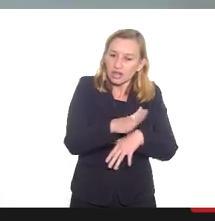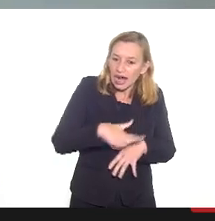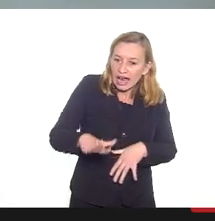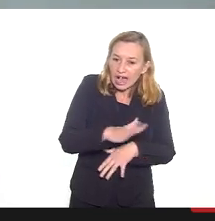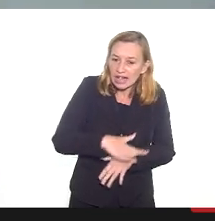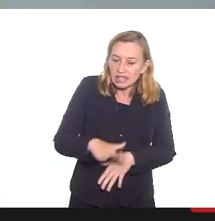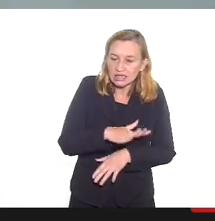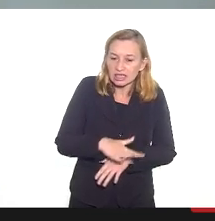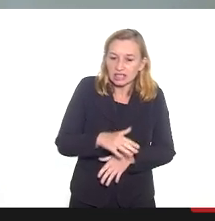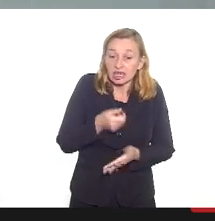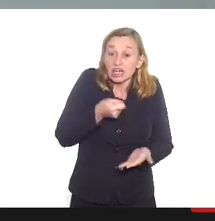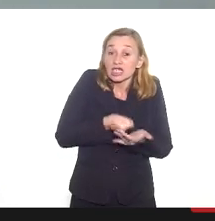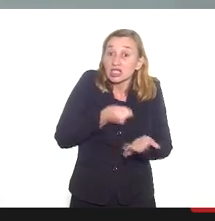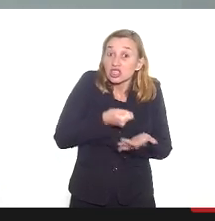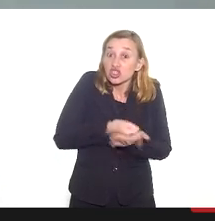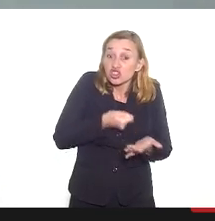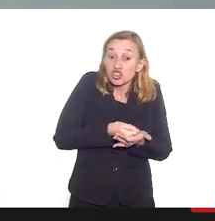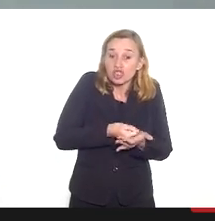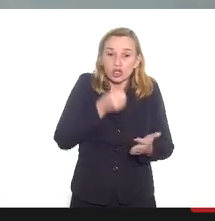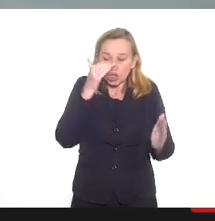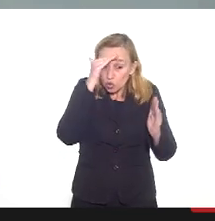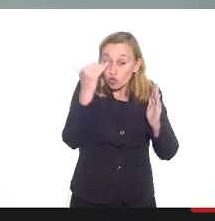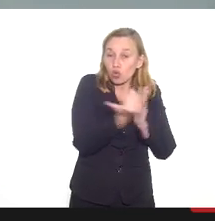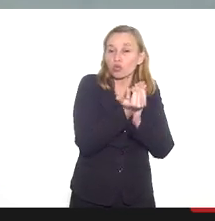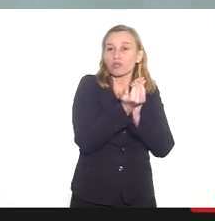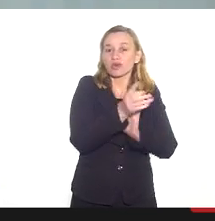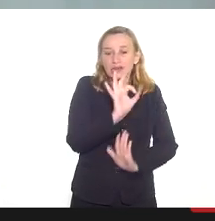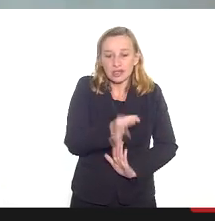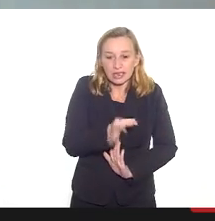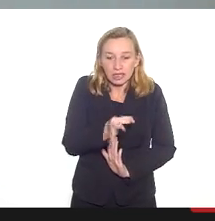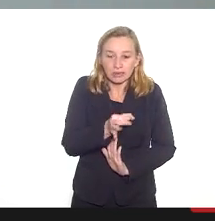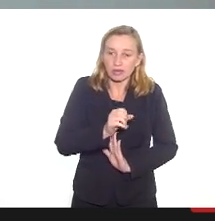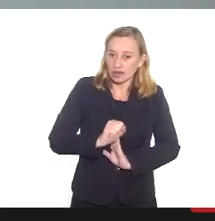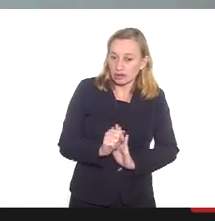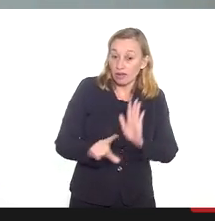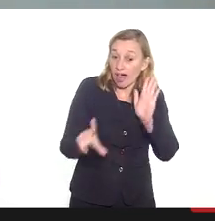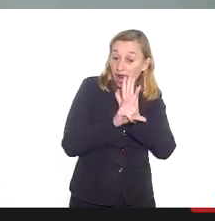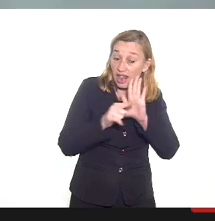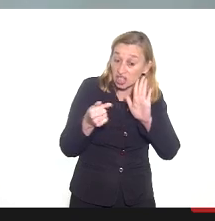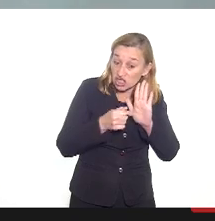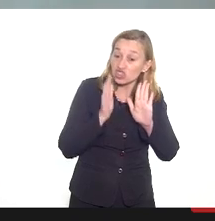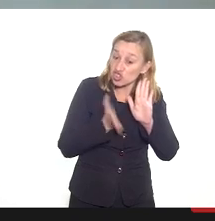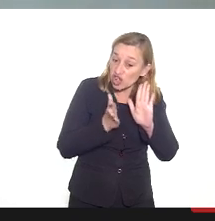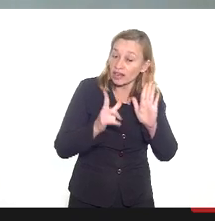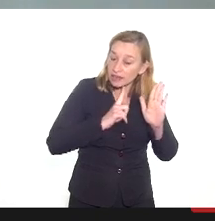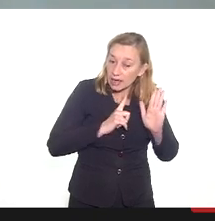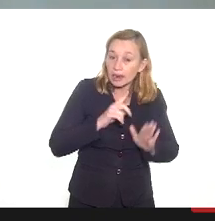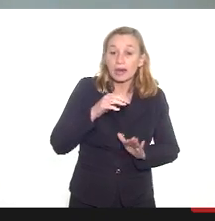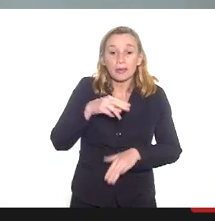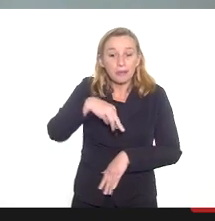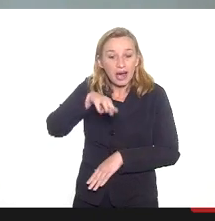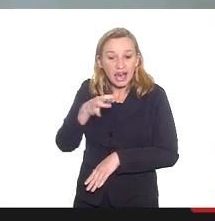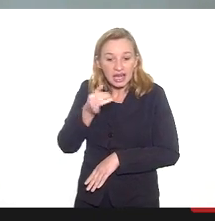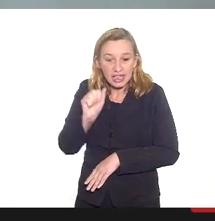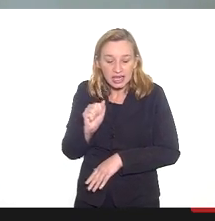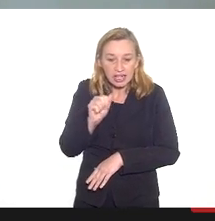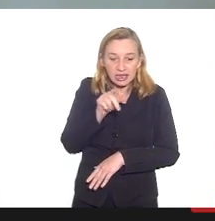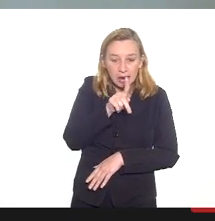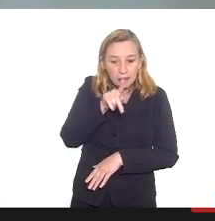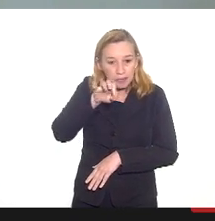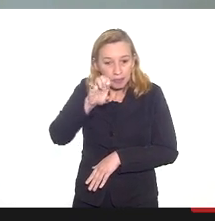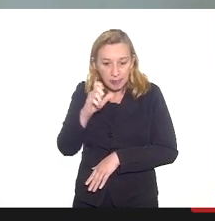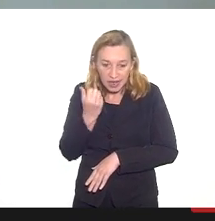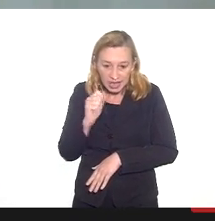de exigir que cumpra-se, pelo menos, as leis que estão aí. A Lei Maria da Penha, que foi uma lei